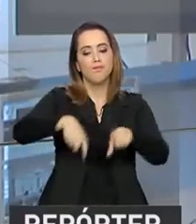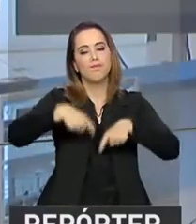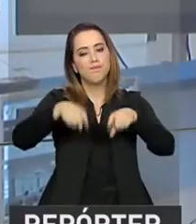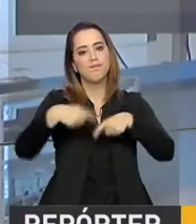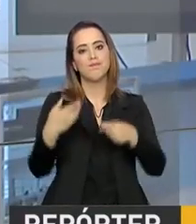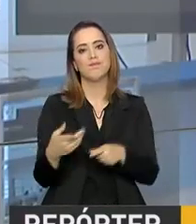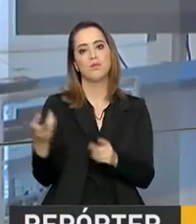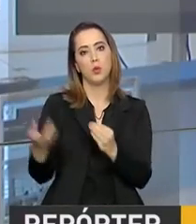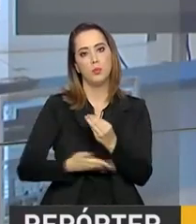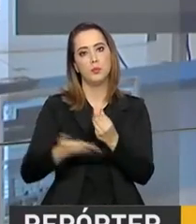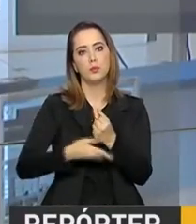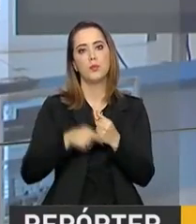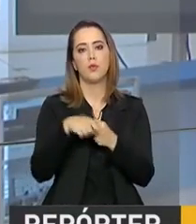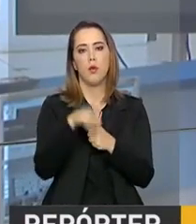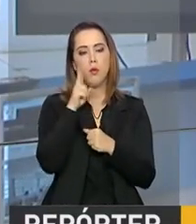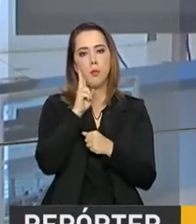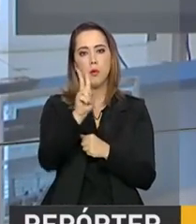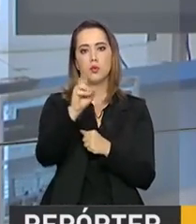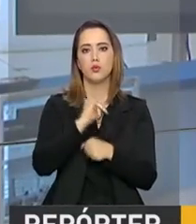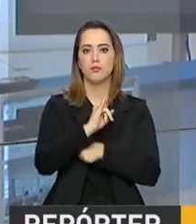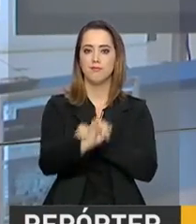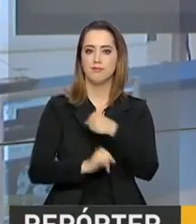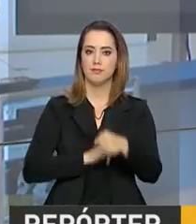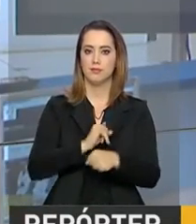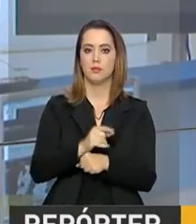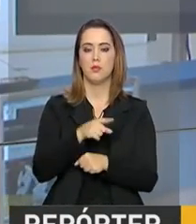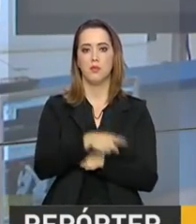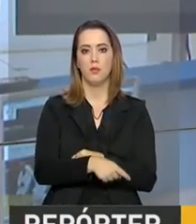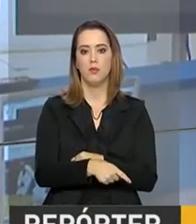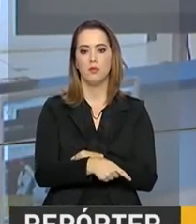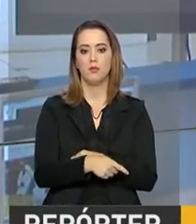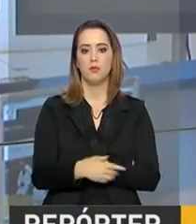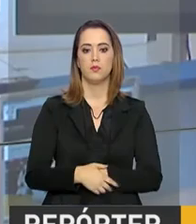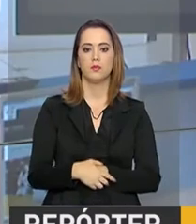o boletim pode ser acessado no site